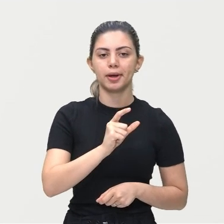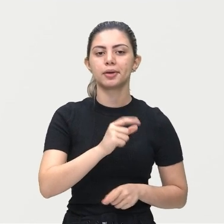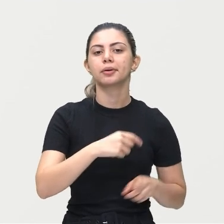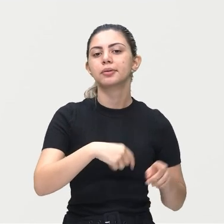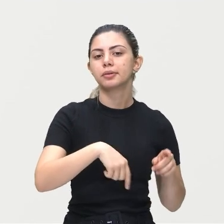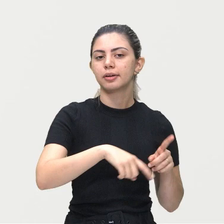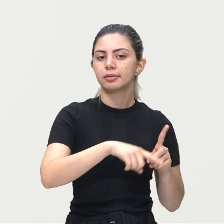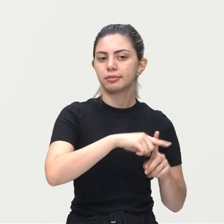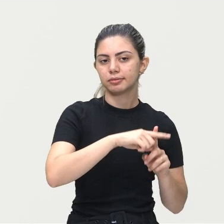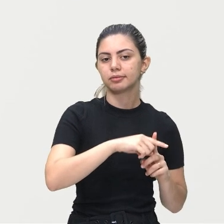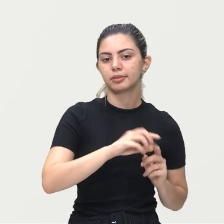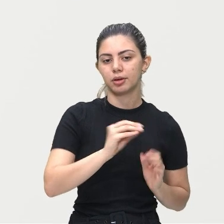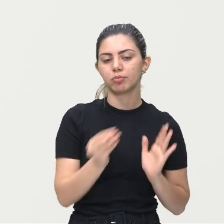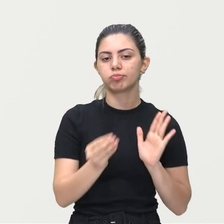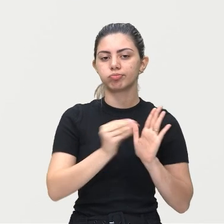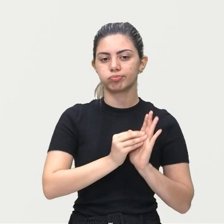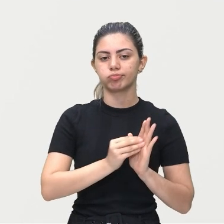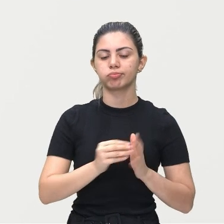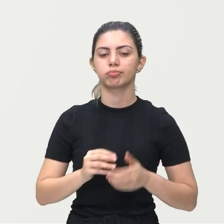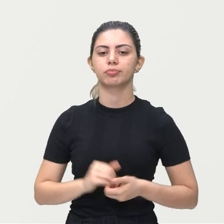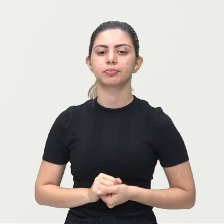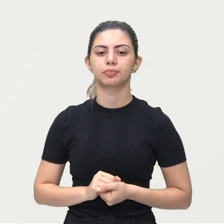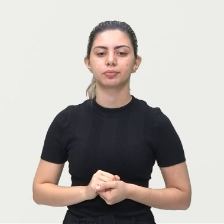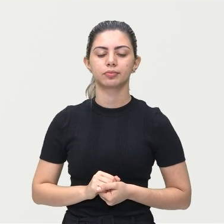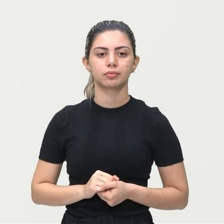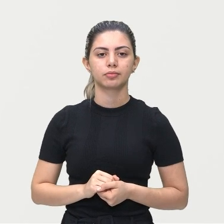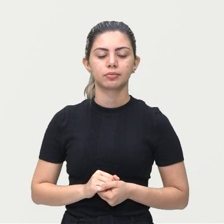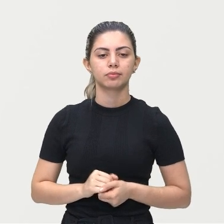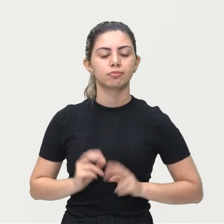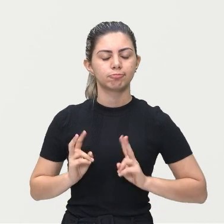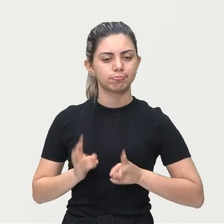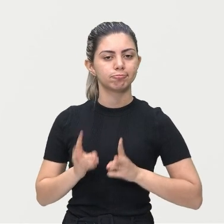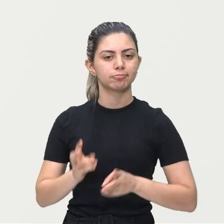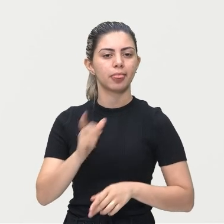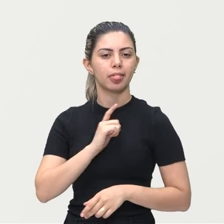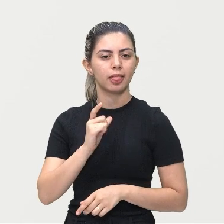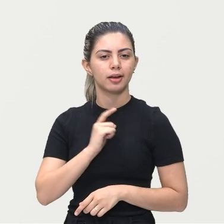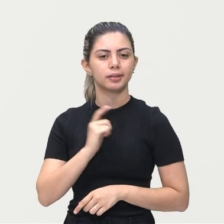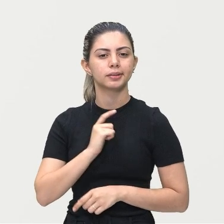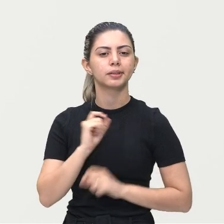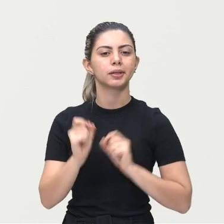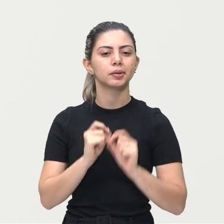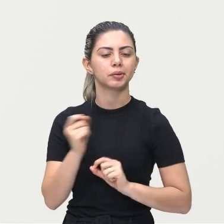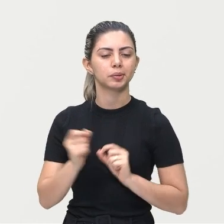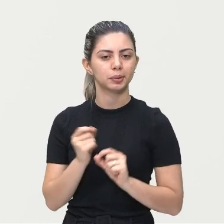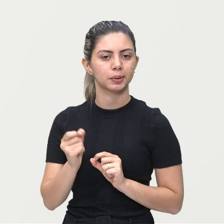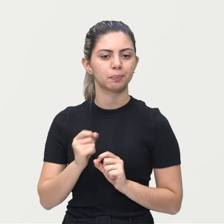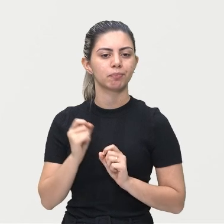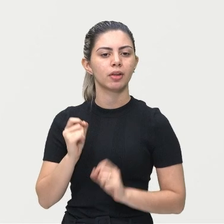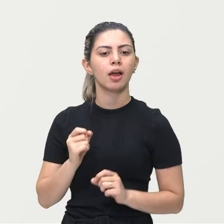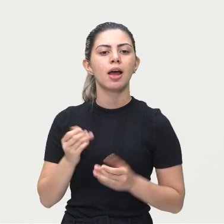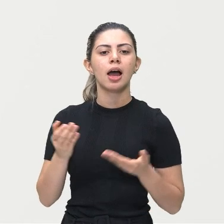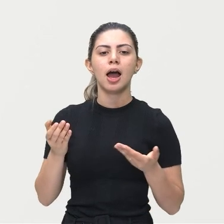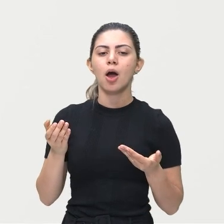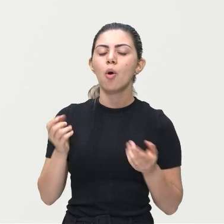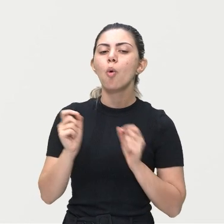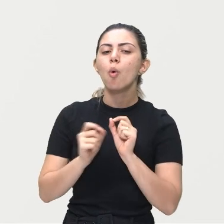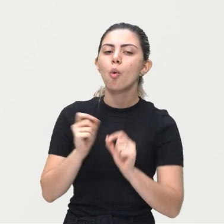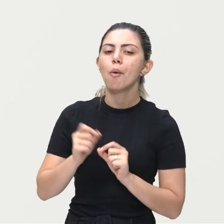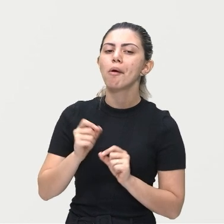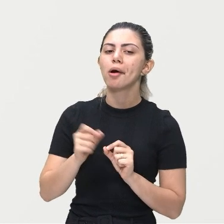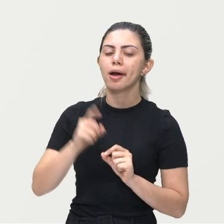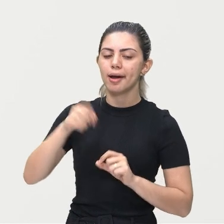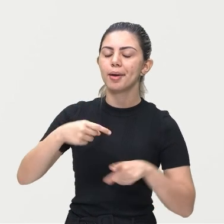Continuando, nós temos o seguinte, certo? Nessa subtração, chegamos aí, então eu estou diante de uma